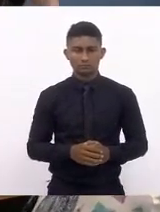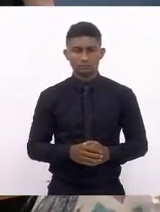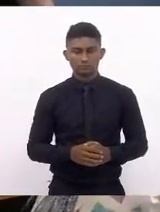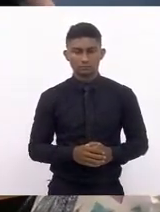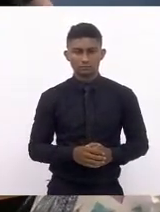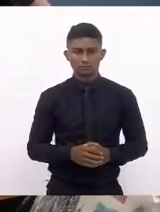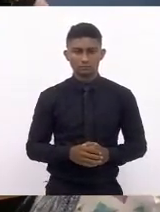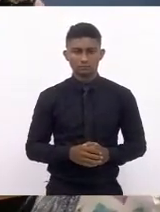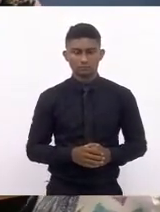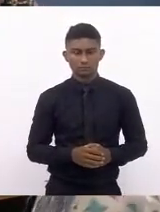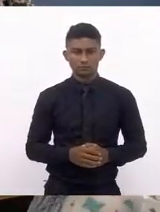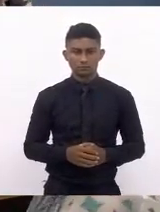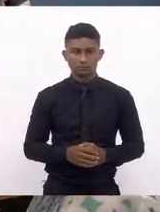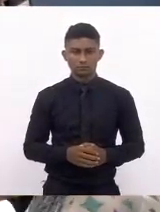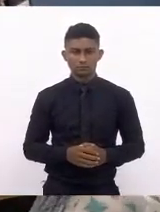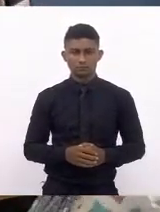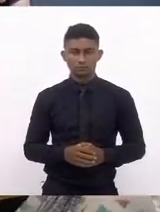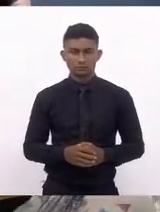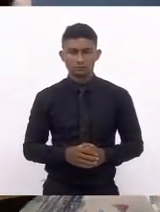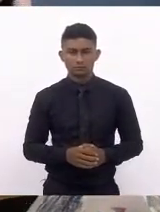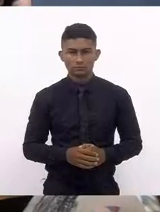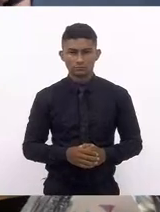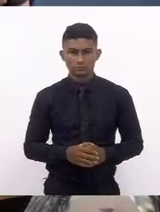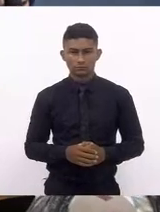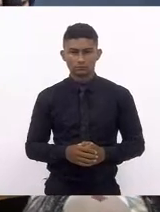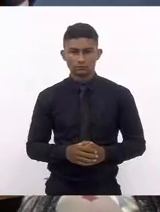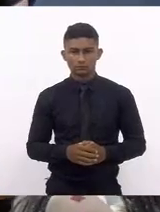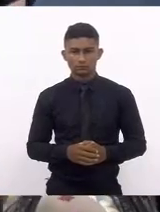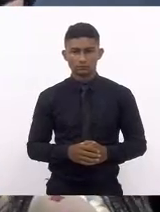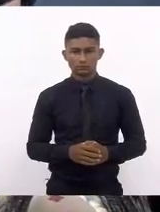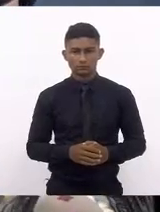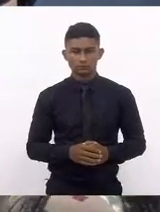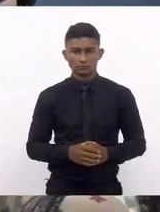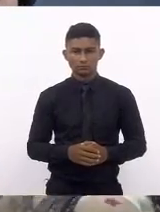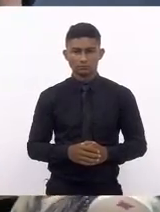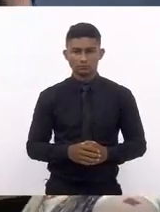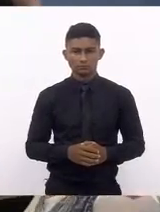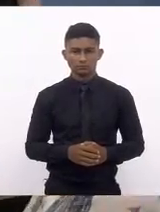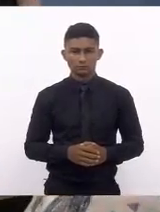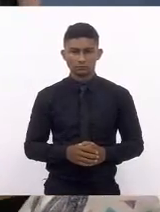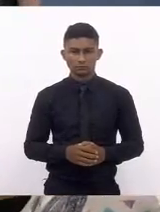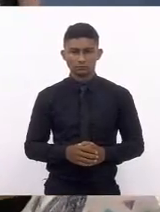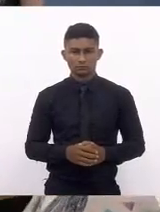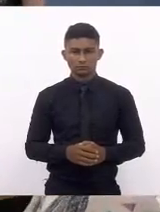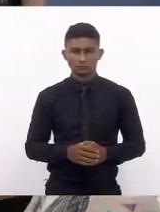E aí E aí